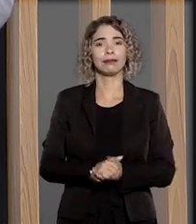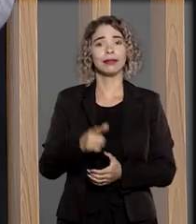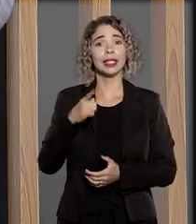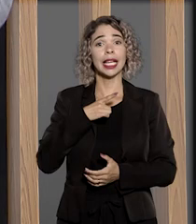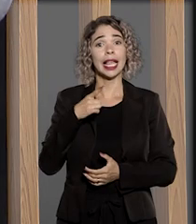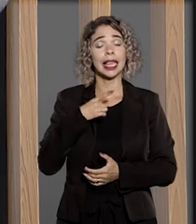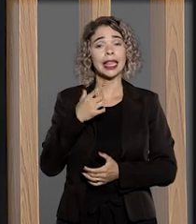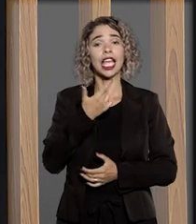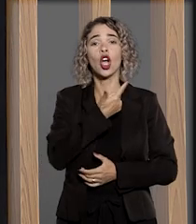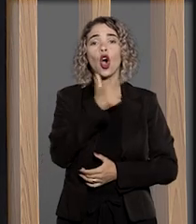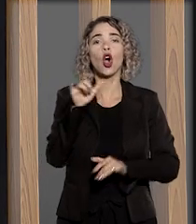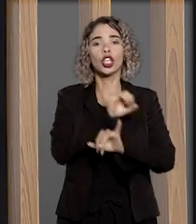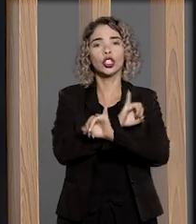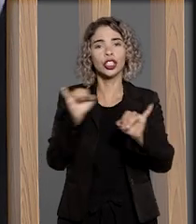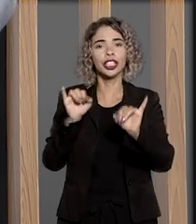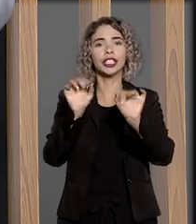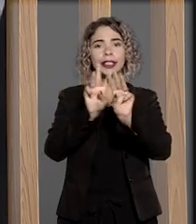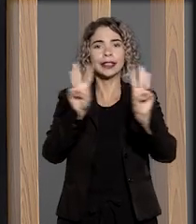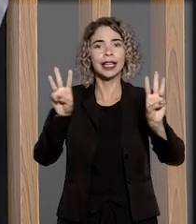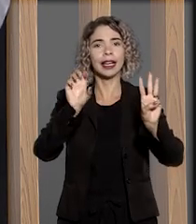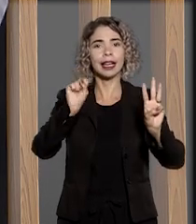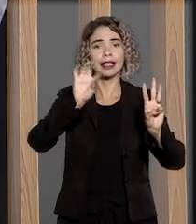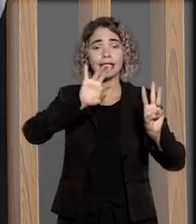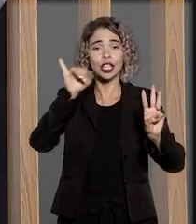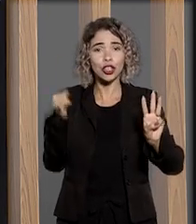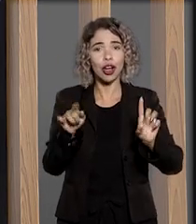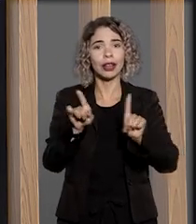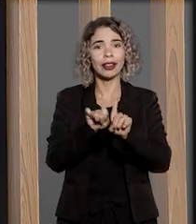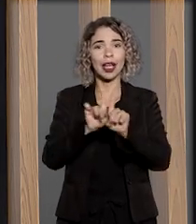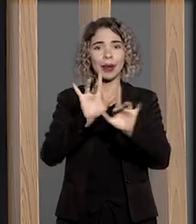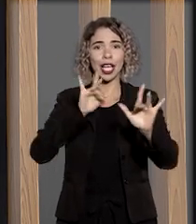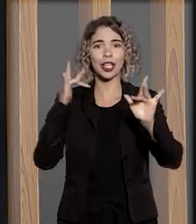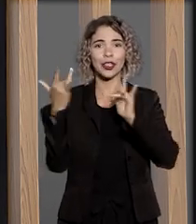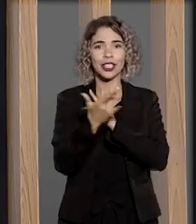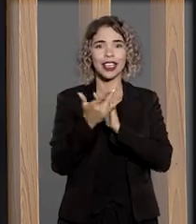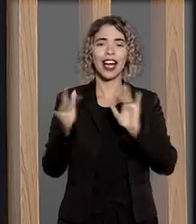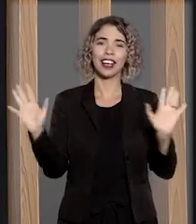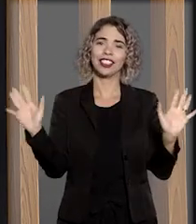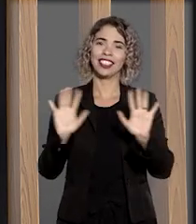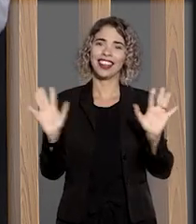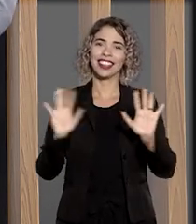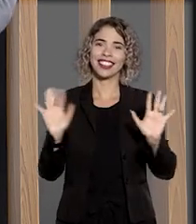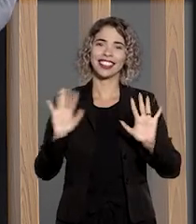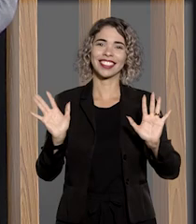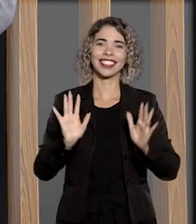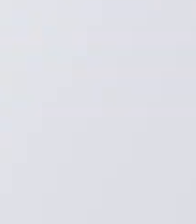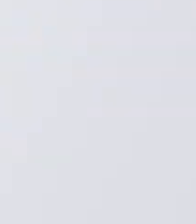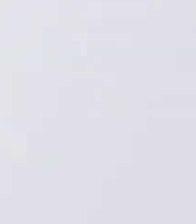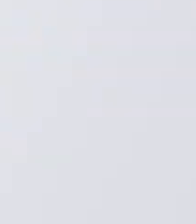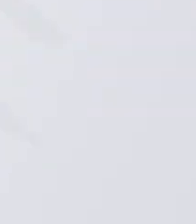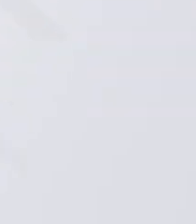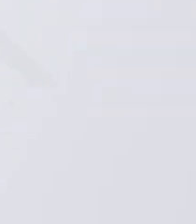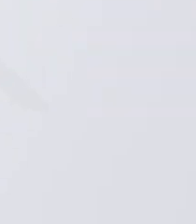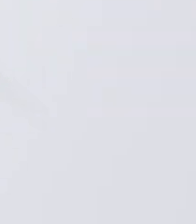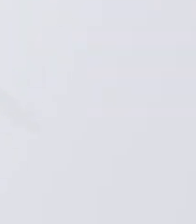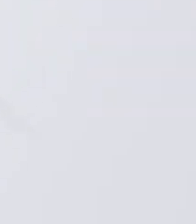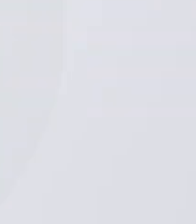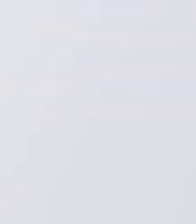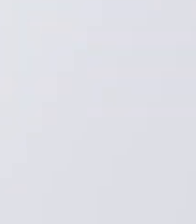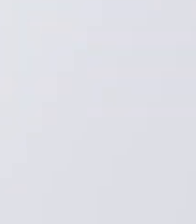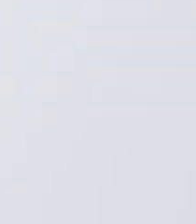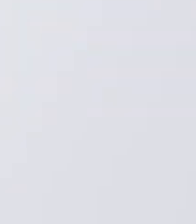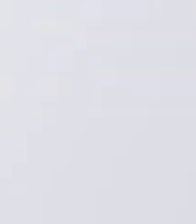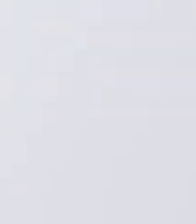Você confere outras notícias no site do STJ e nas nossas redes sociais. Até a próxima!